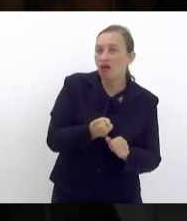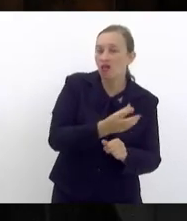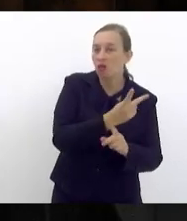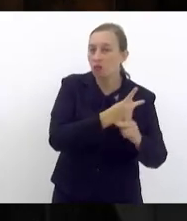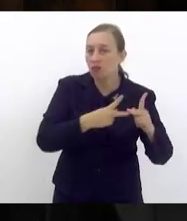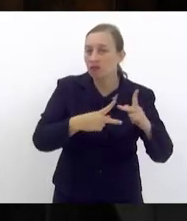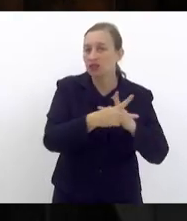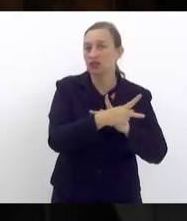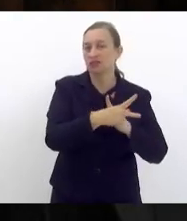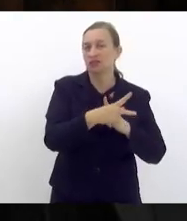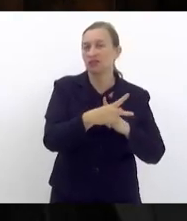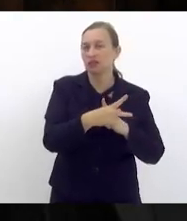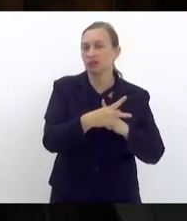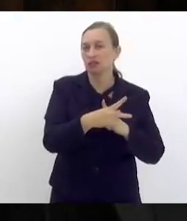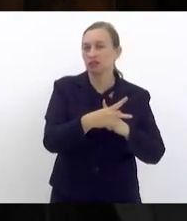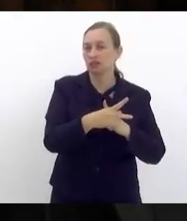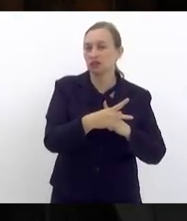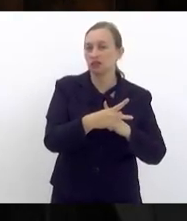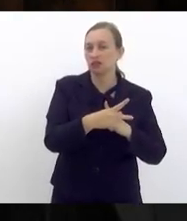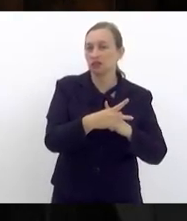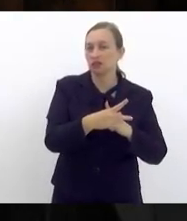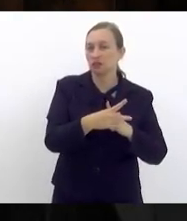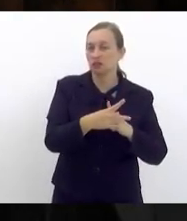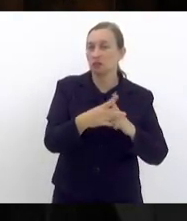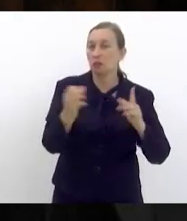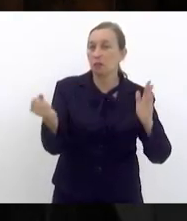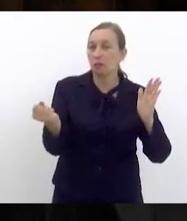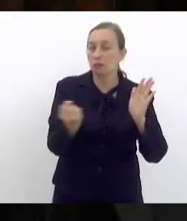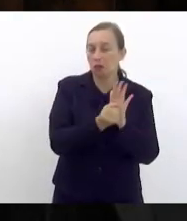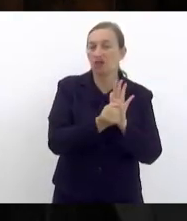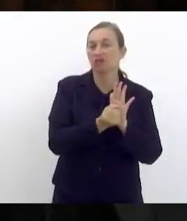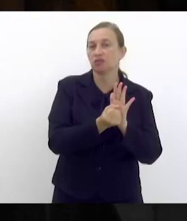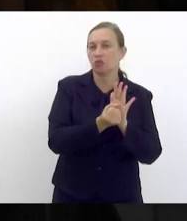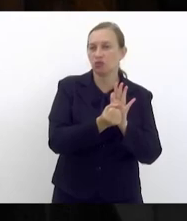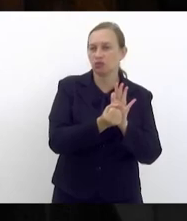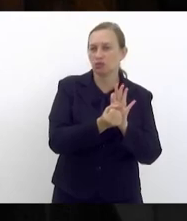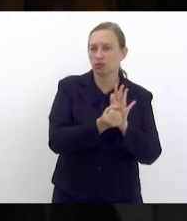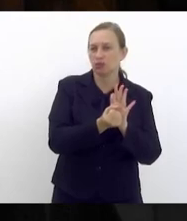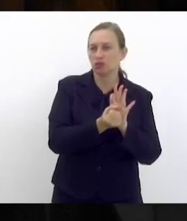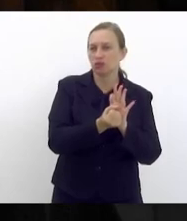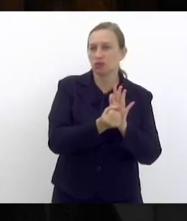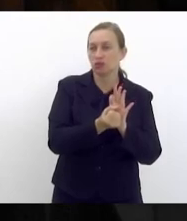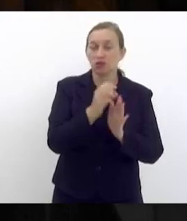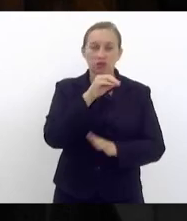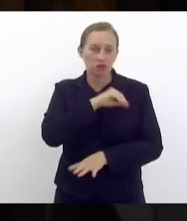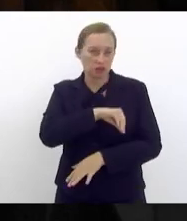previdenciária sobre patrimônio e renda.